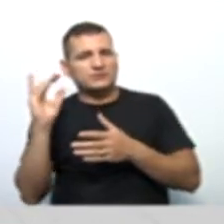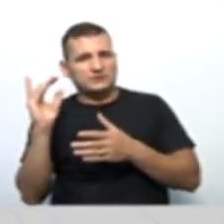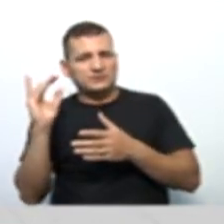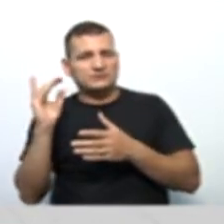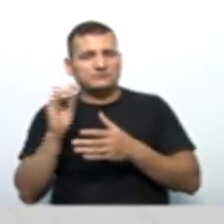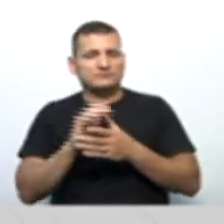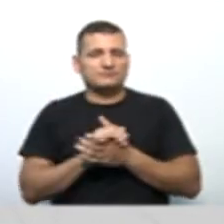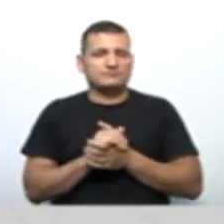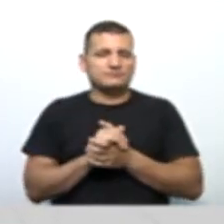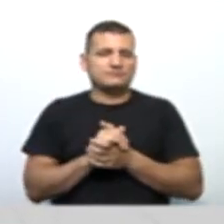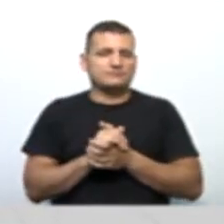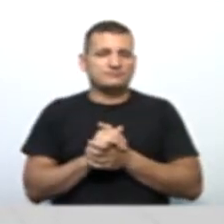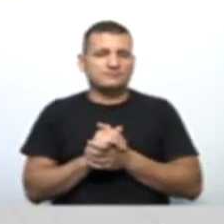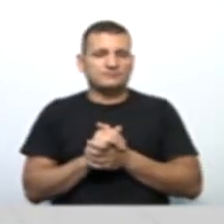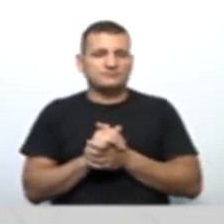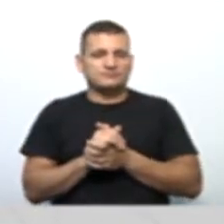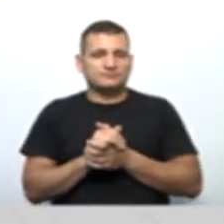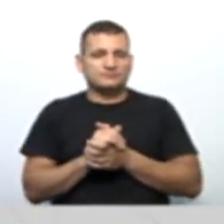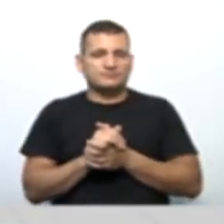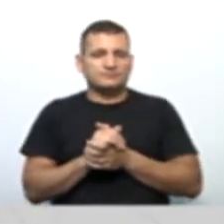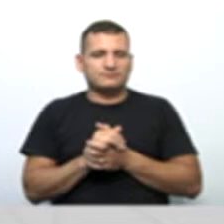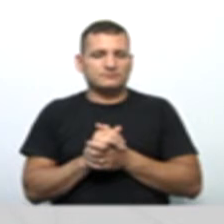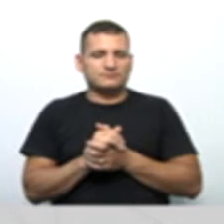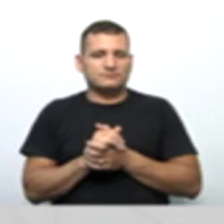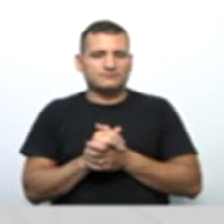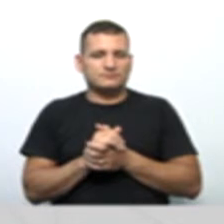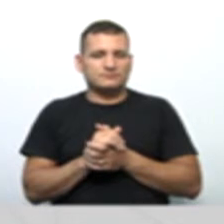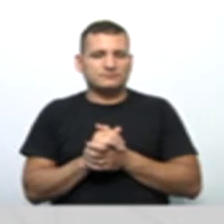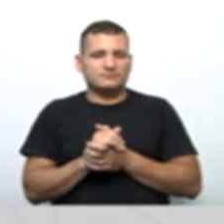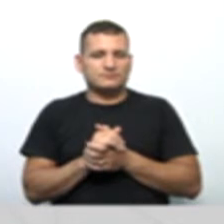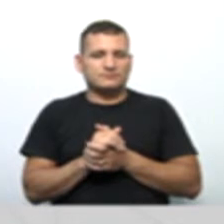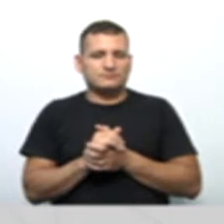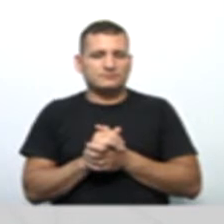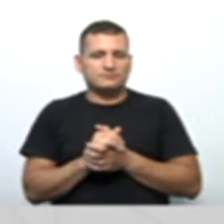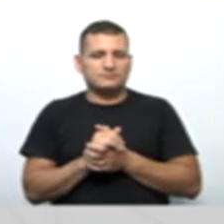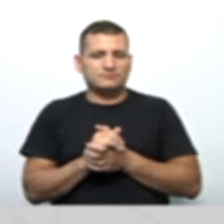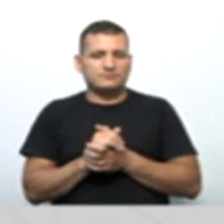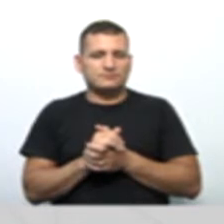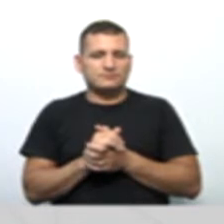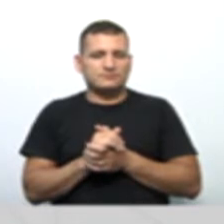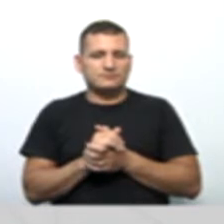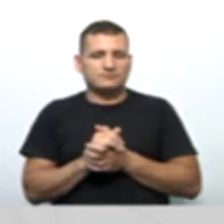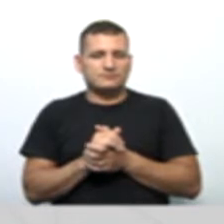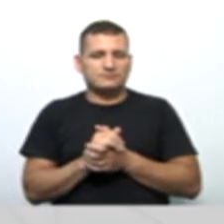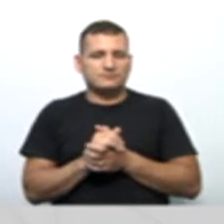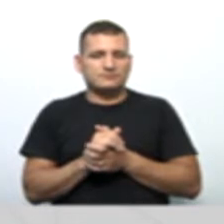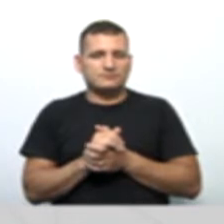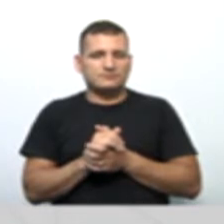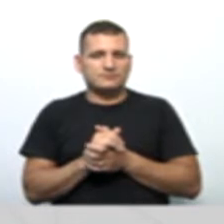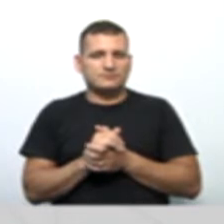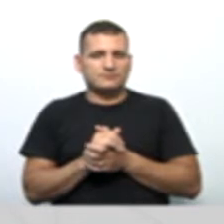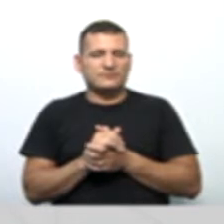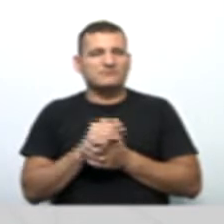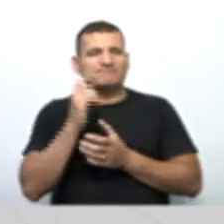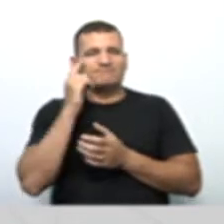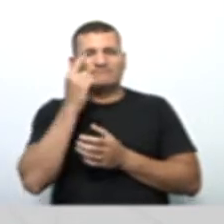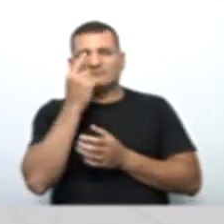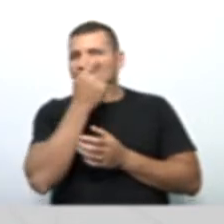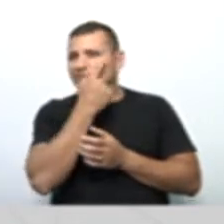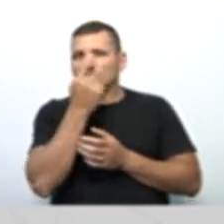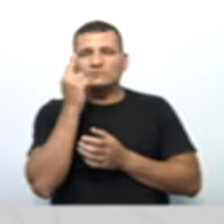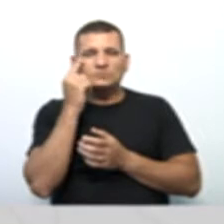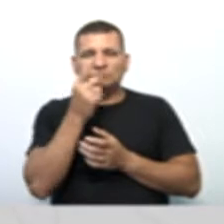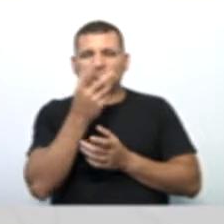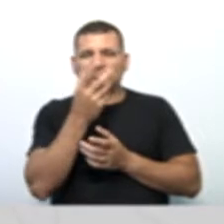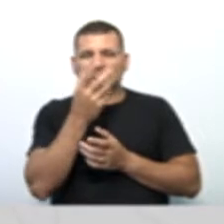o que lhe dá os olhos da sua boca na visão esqueci o nome